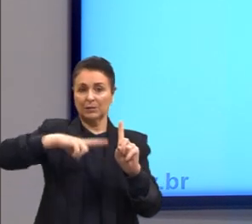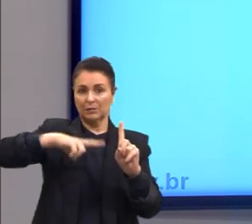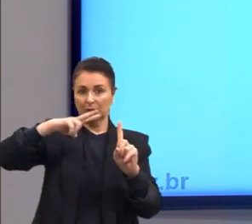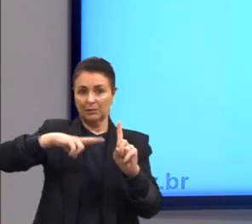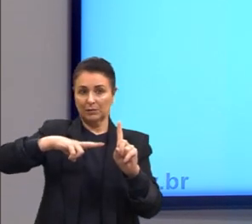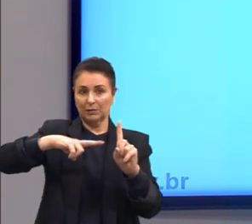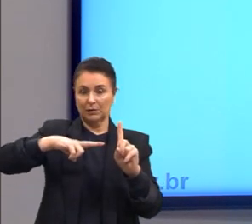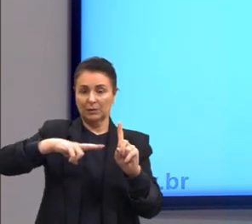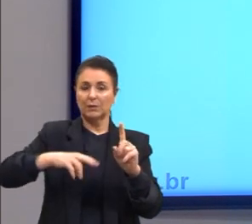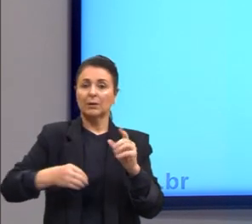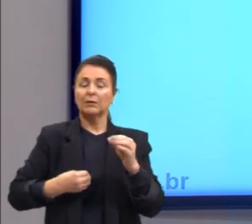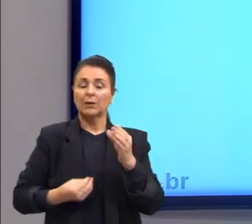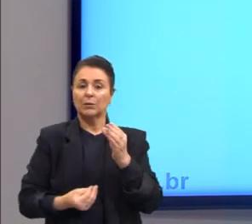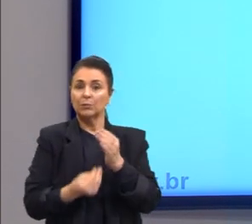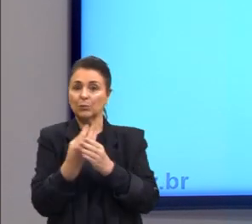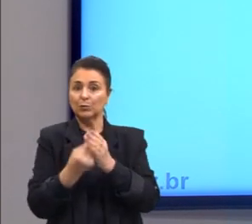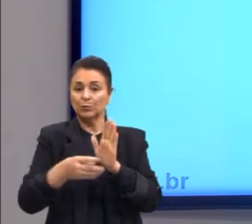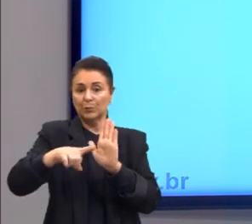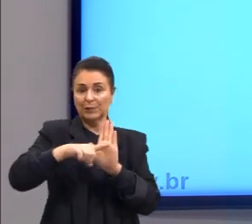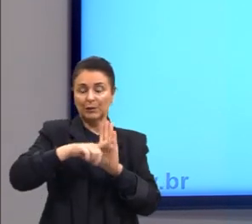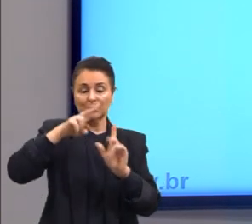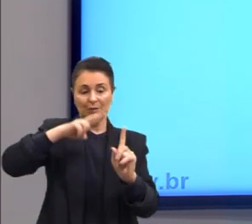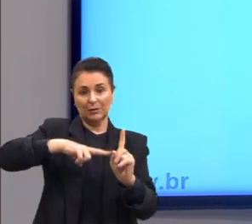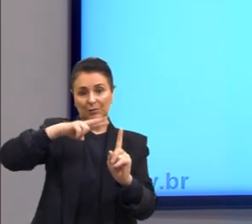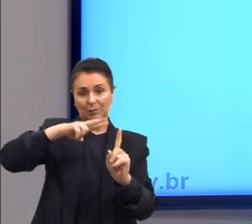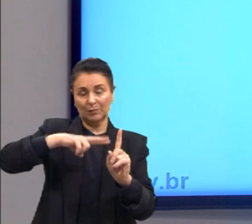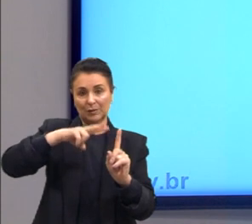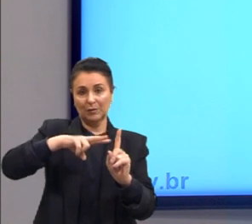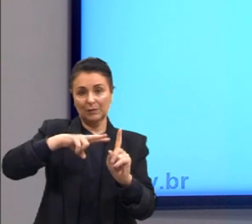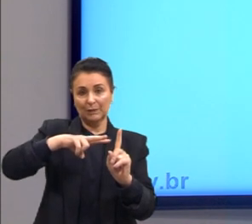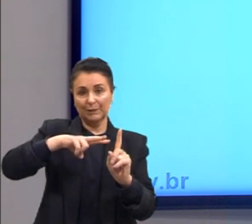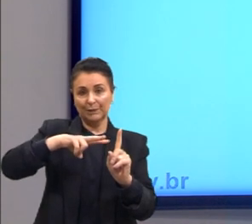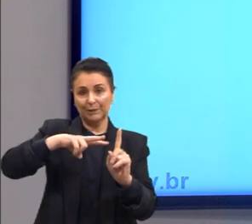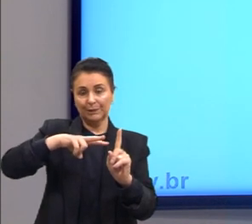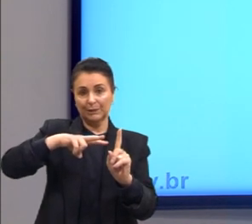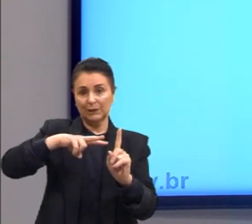produtos menos a entalpia dos reagentes